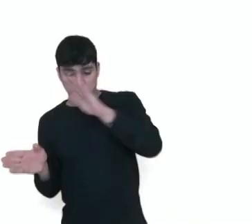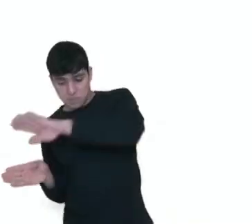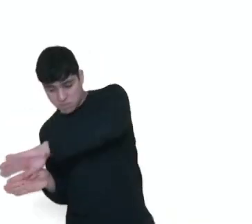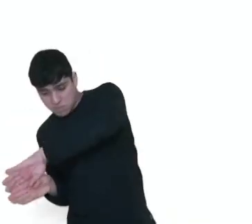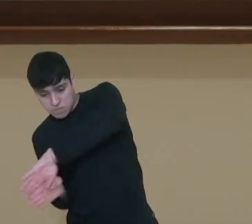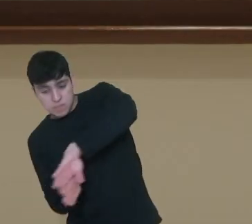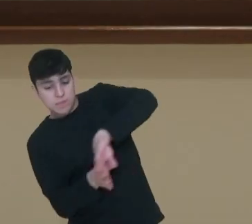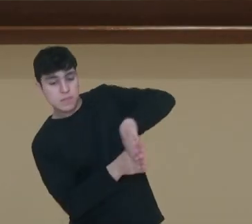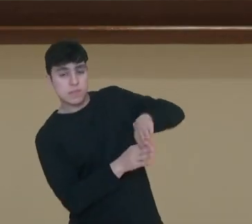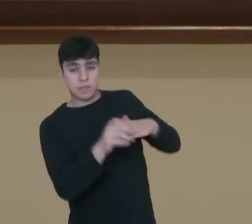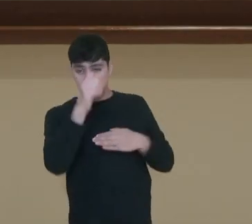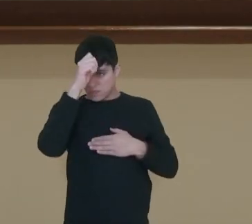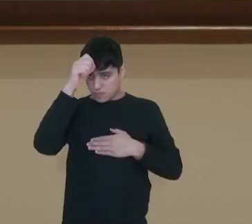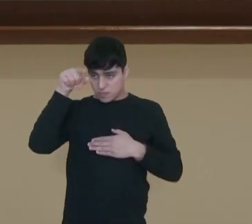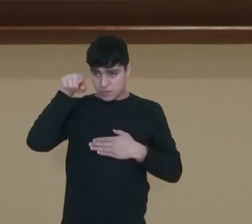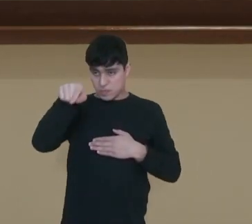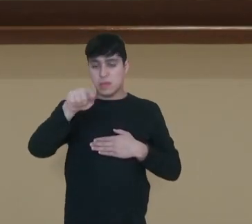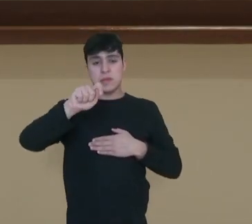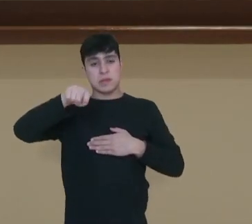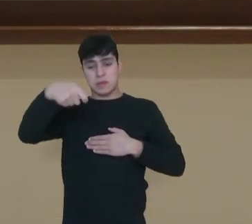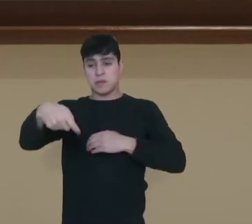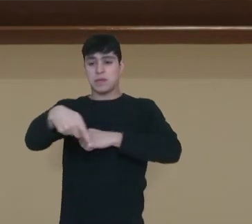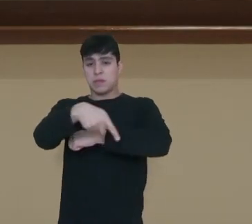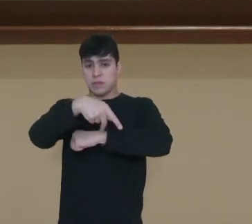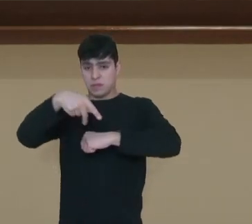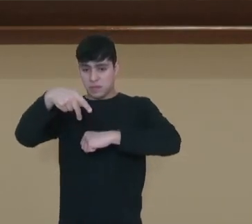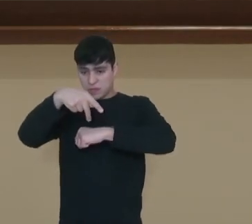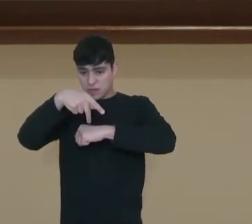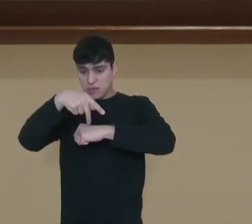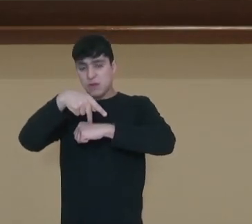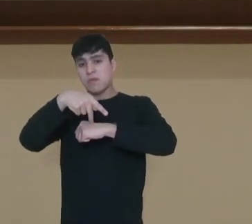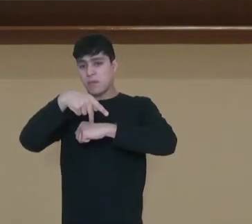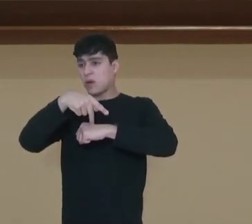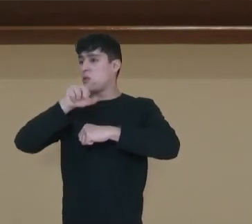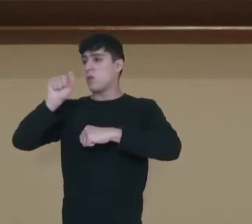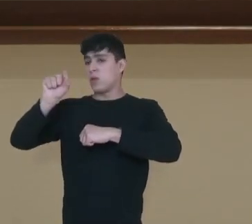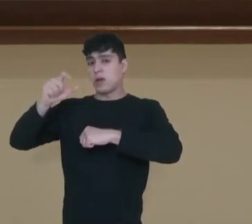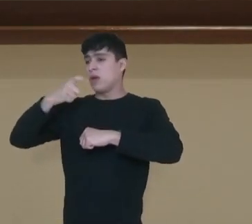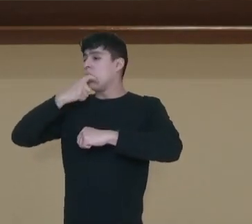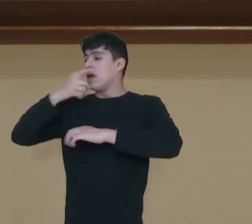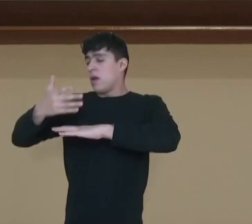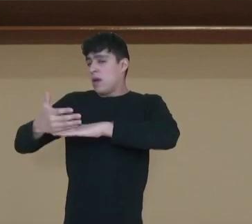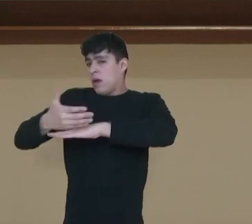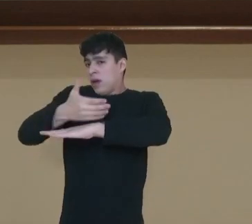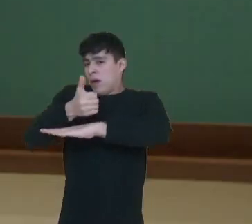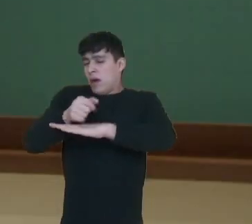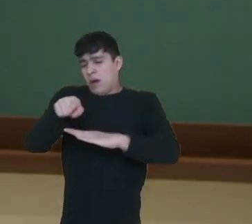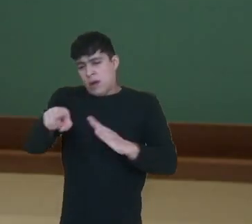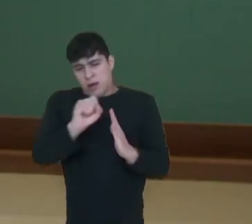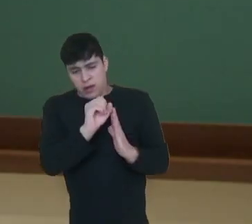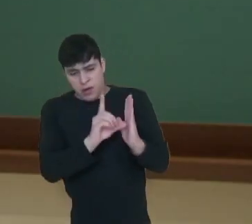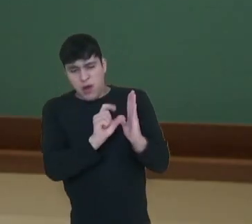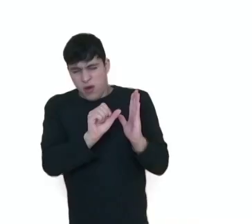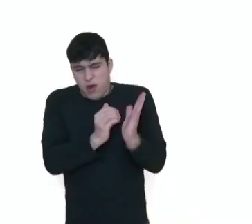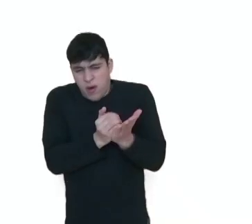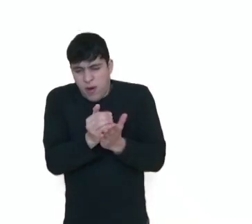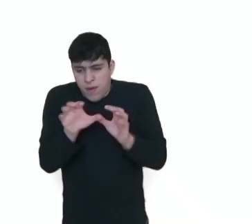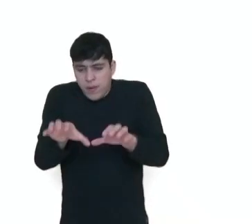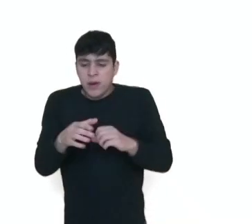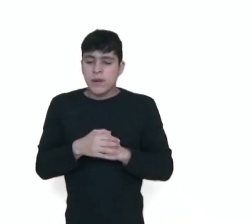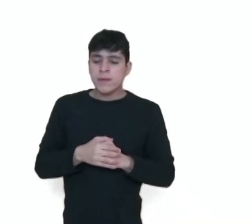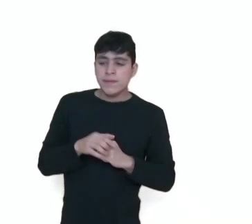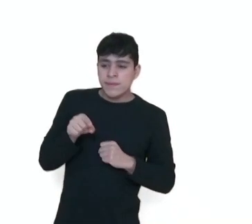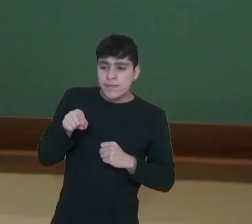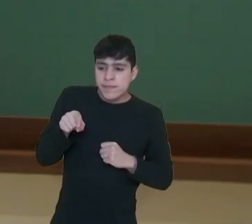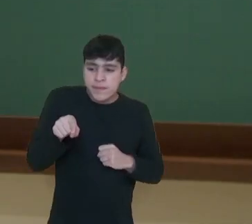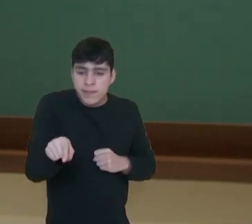Inglaterra, desde ali o domínio da Inglaterra existia ali desde o século XVIII, e ela era conhecida, inclusive, como a joia